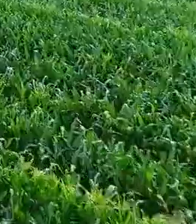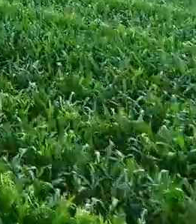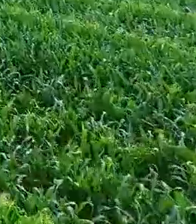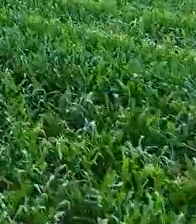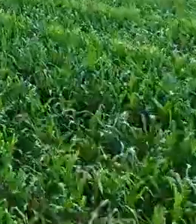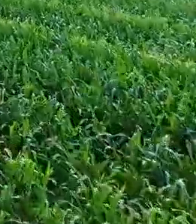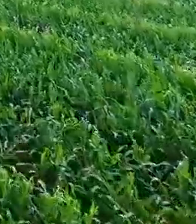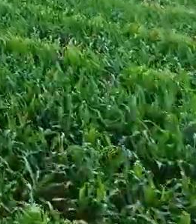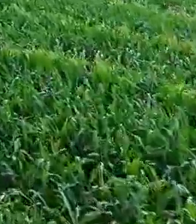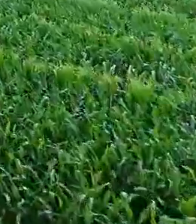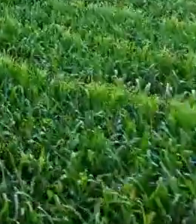Tchau.